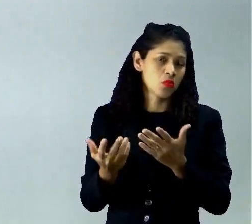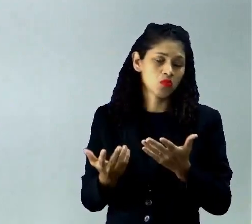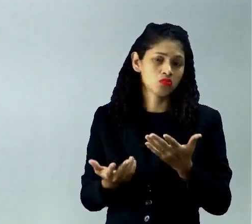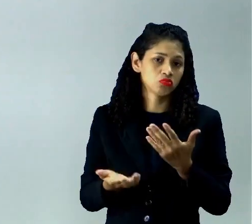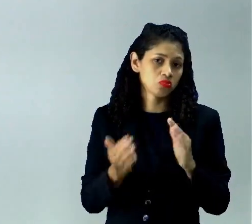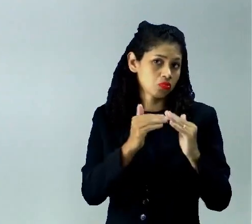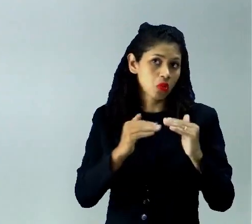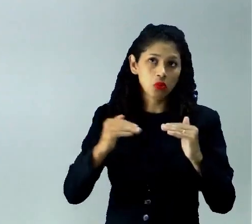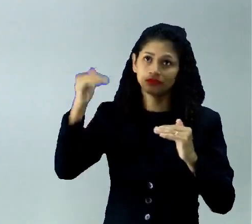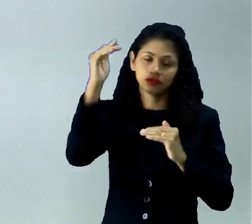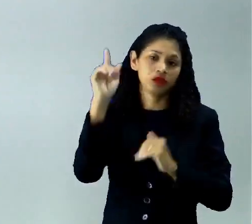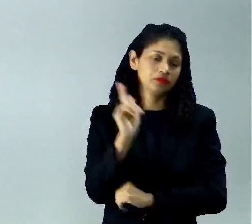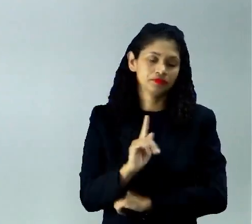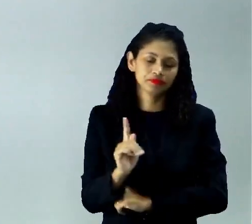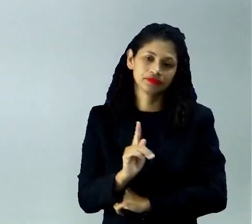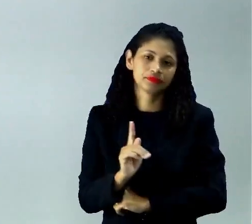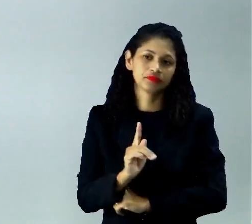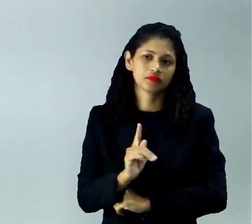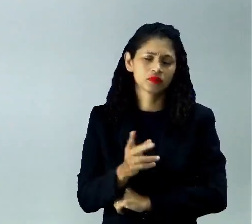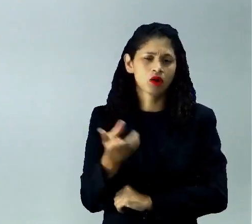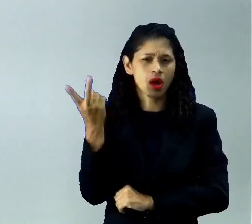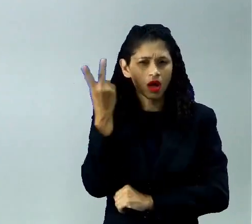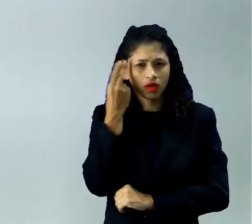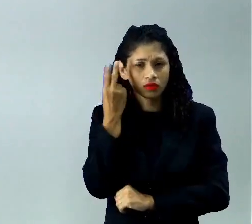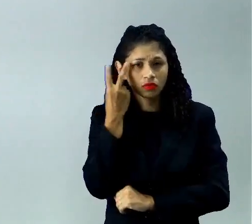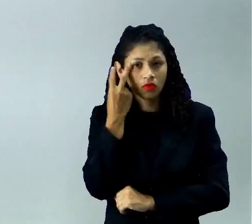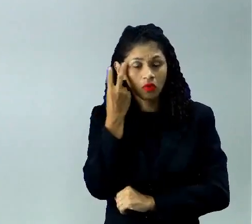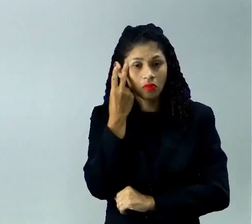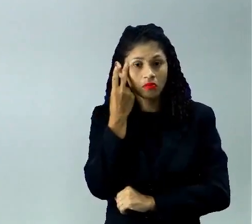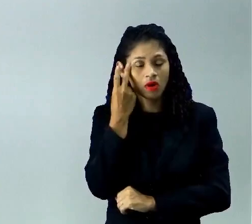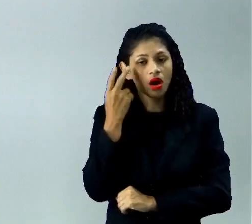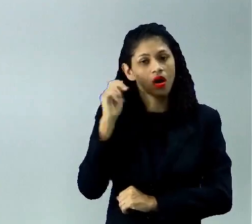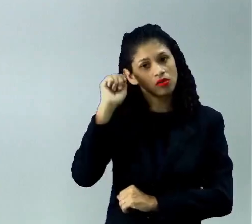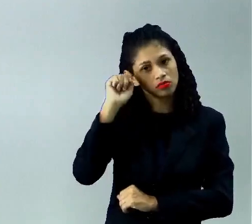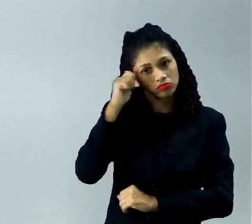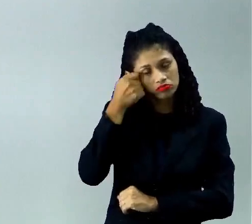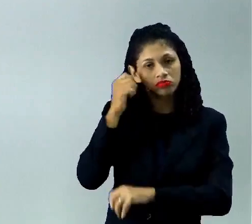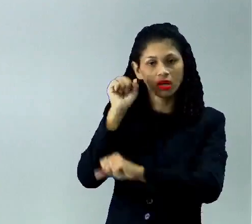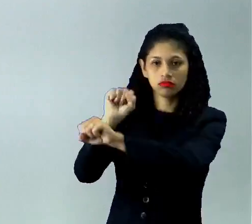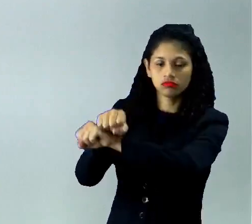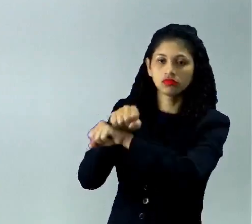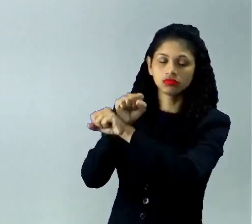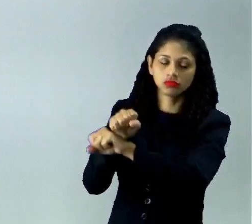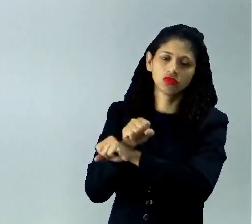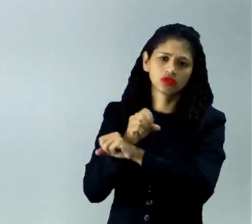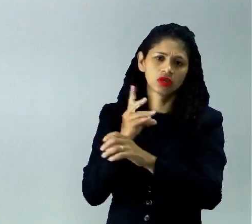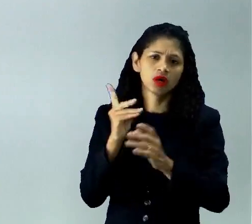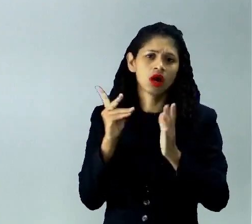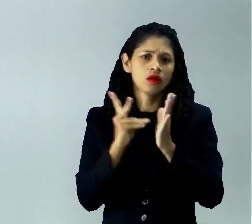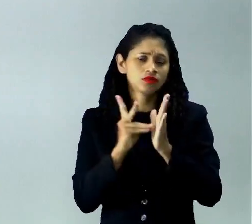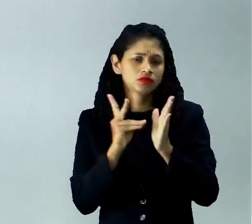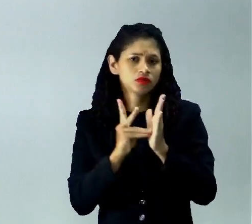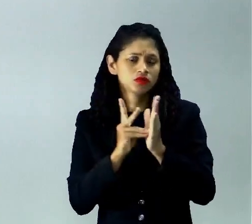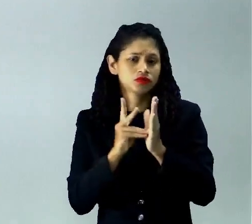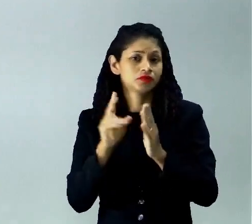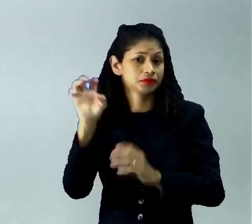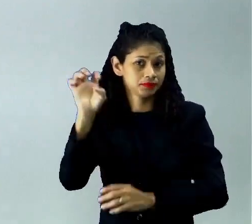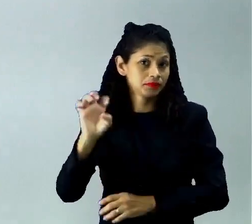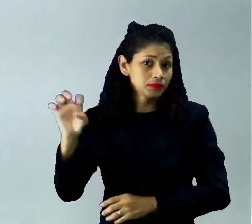essa prática era comum, né? A prática de escravos indígenas, né, da população